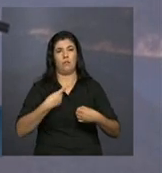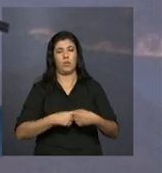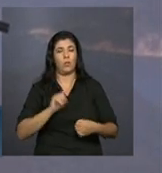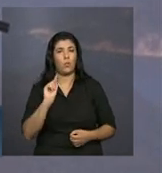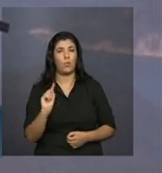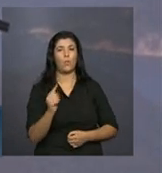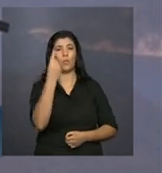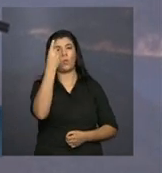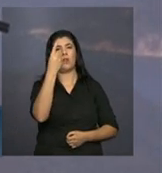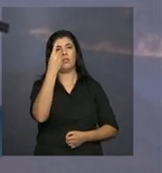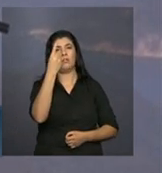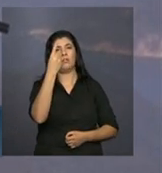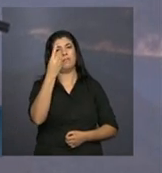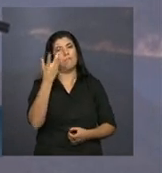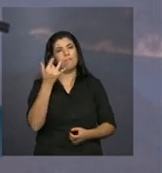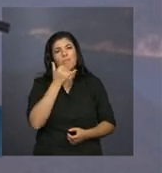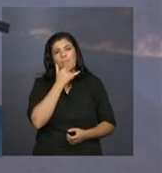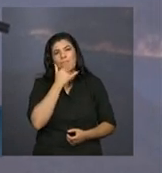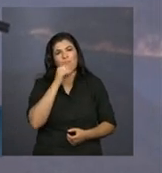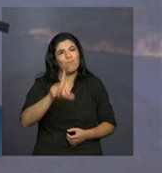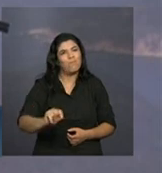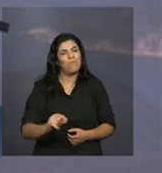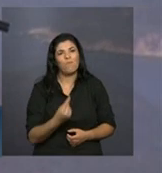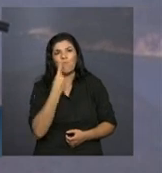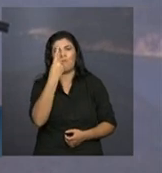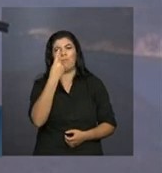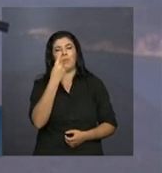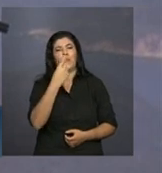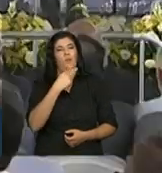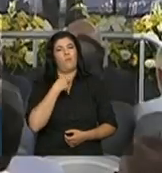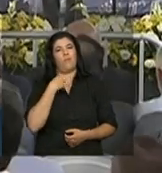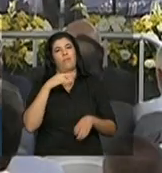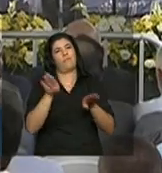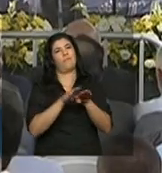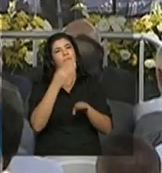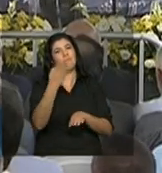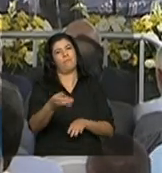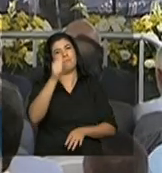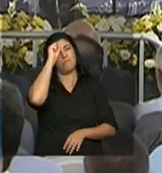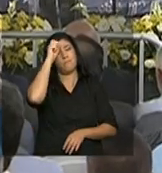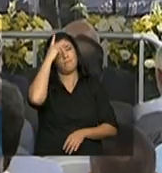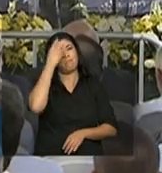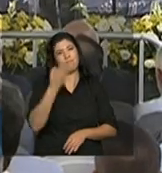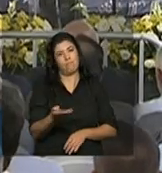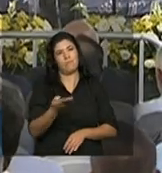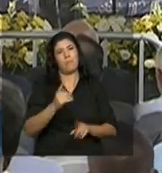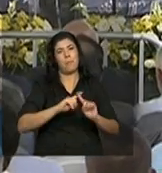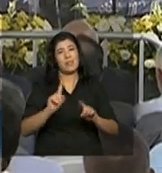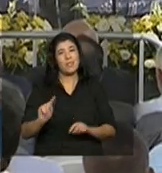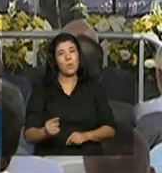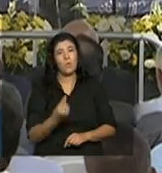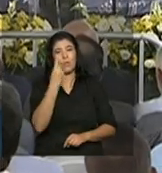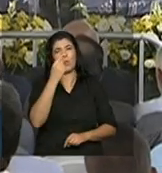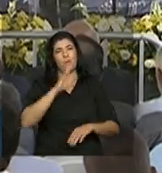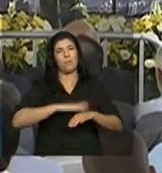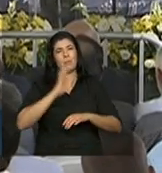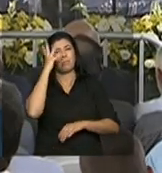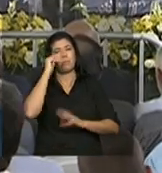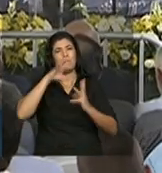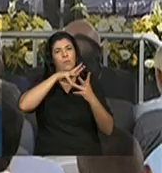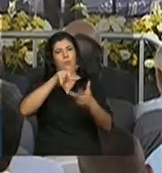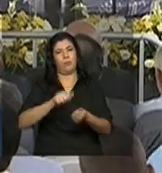uma das cidades, eu não vou fazer a cidade mais, porque eu não posso ser igual a você, né, Eduardo? Mas seja uma das cidades mais bonitas do